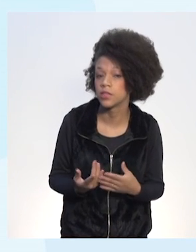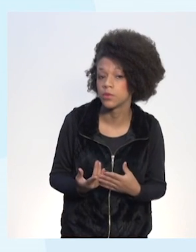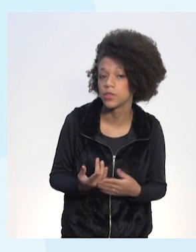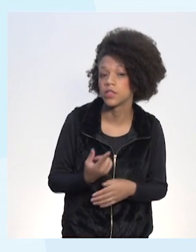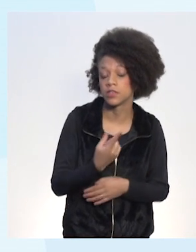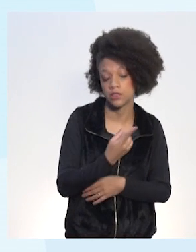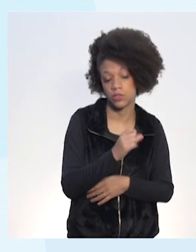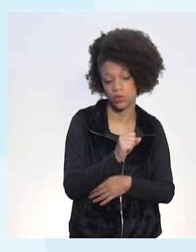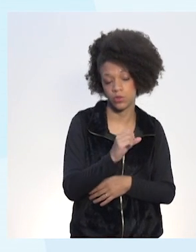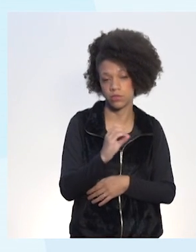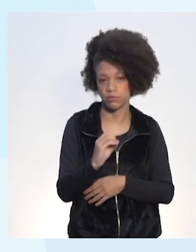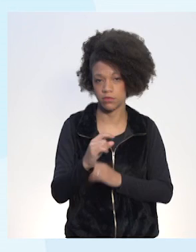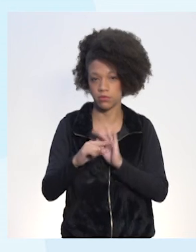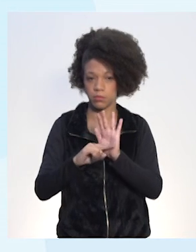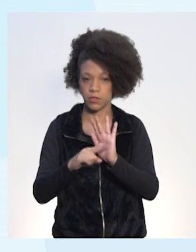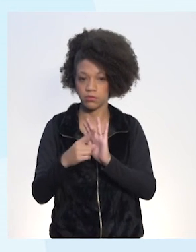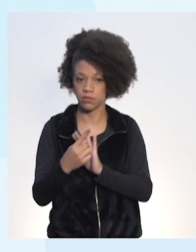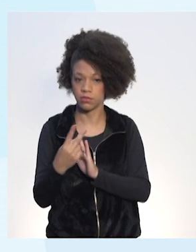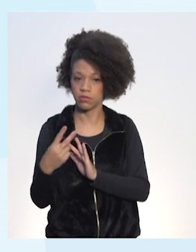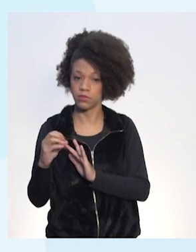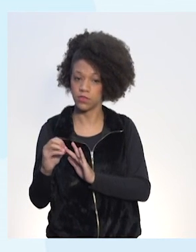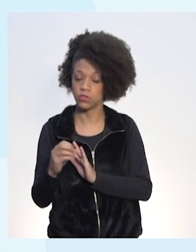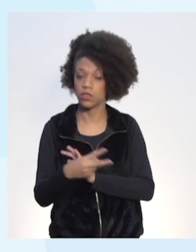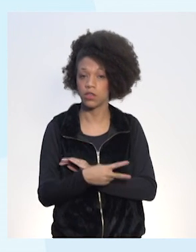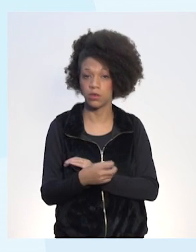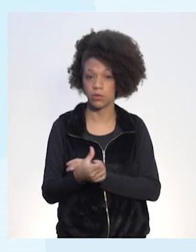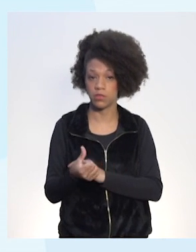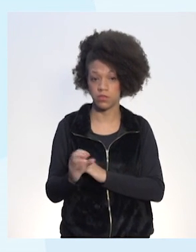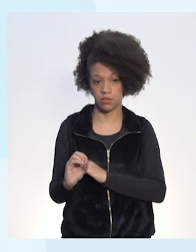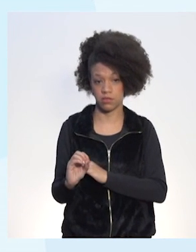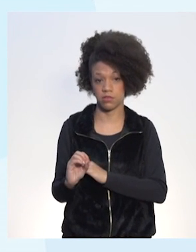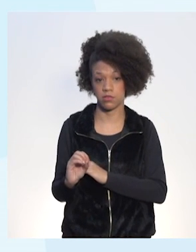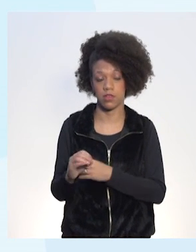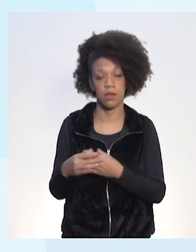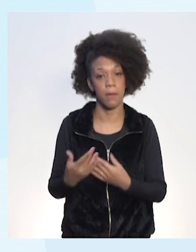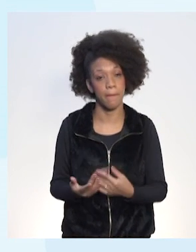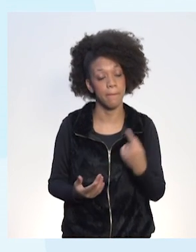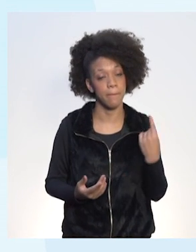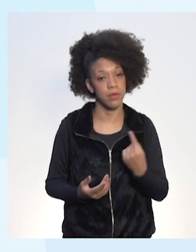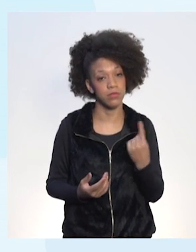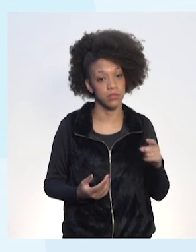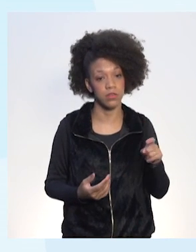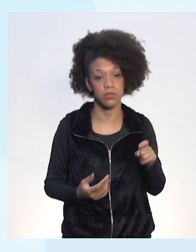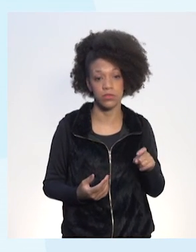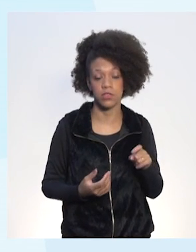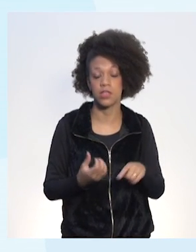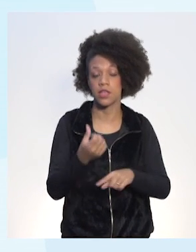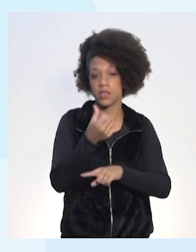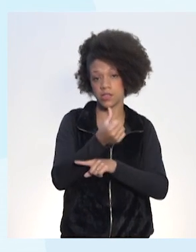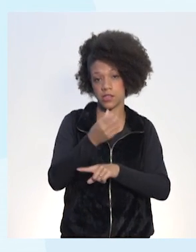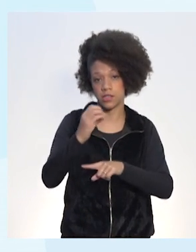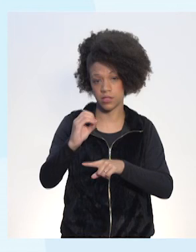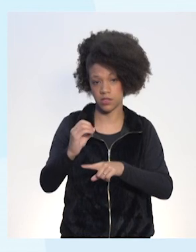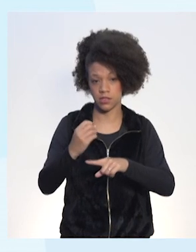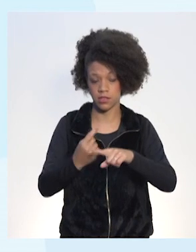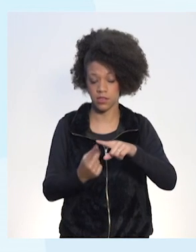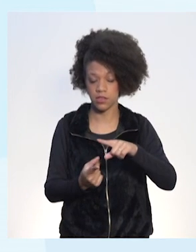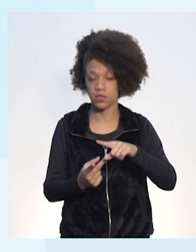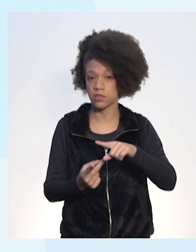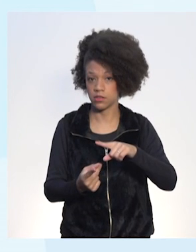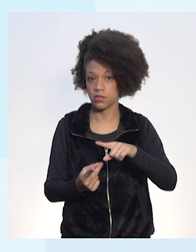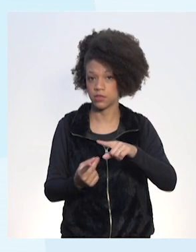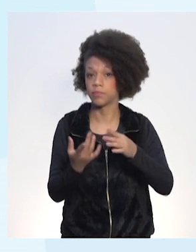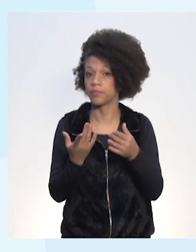180 menos 120, 60. Para isolar o x, eu tenho 60 graus dividido por